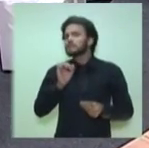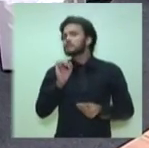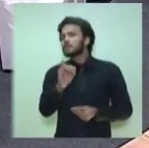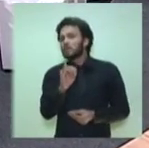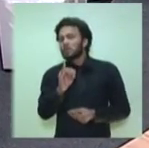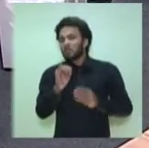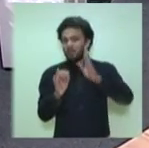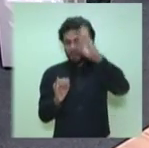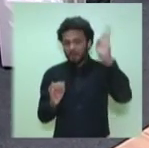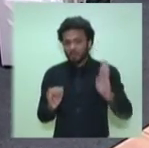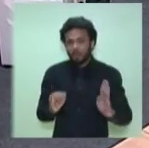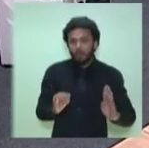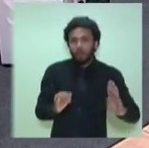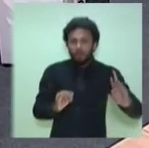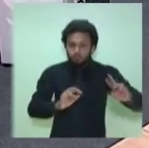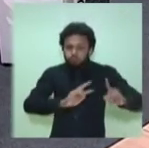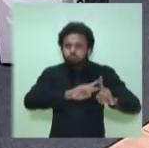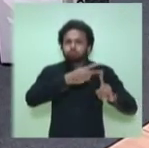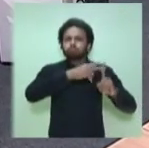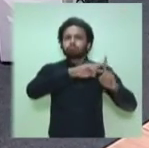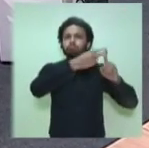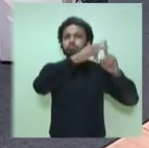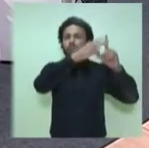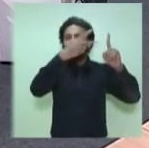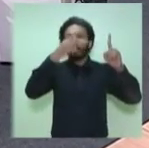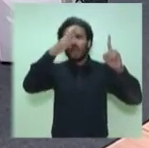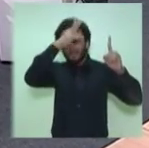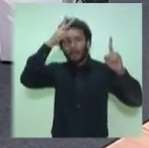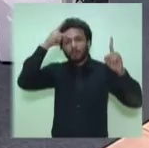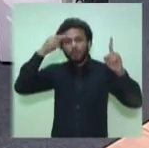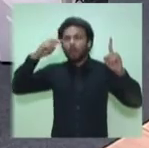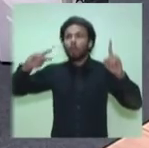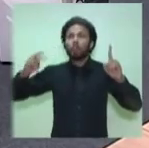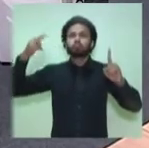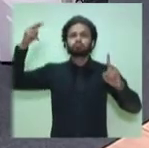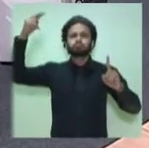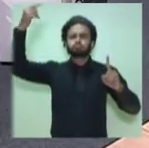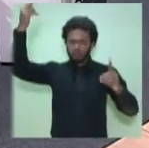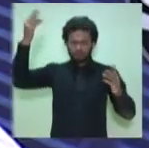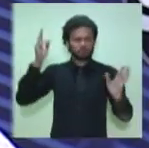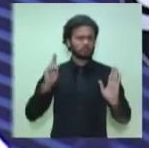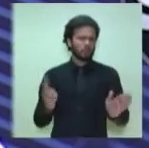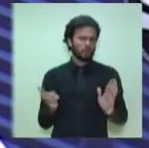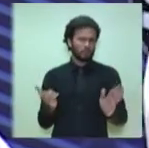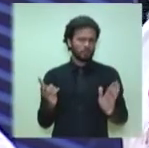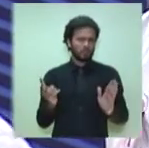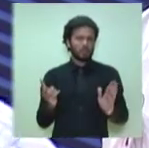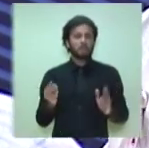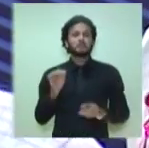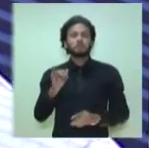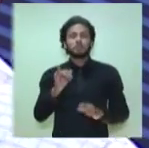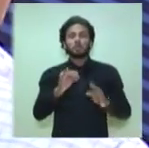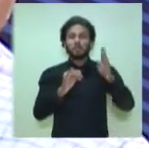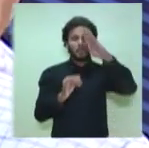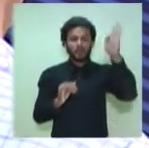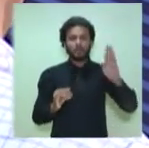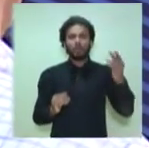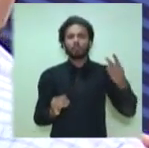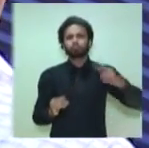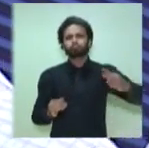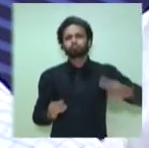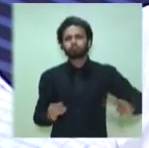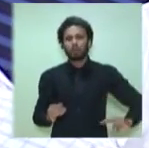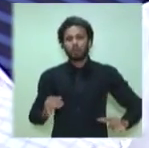o Brasil cresce, o Amazonas cresce mais do que o Brasil na média. Quando o Brasil decresce,